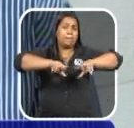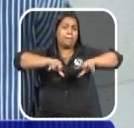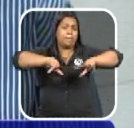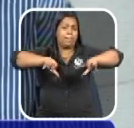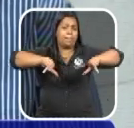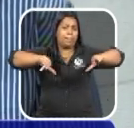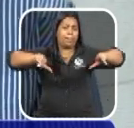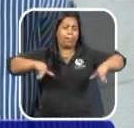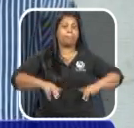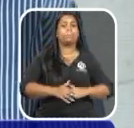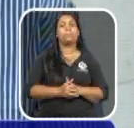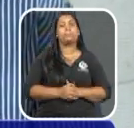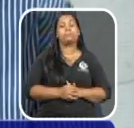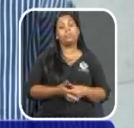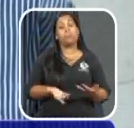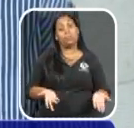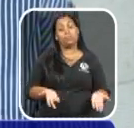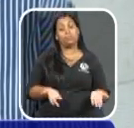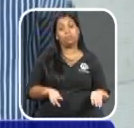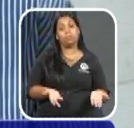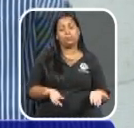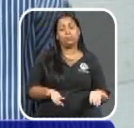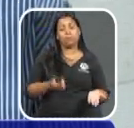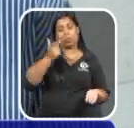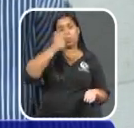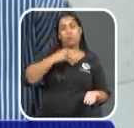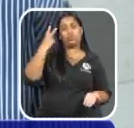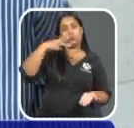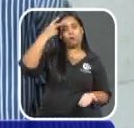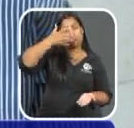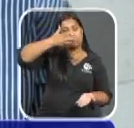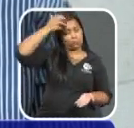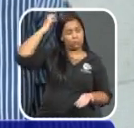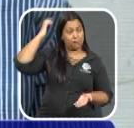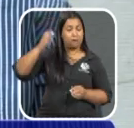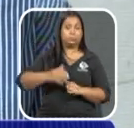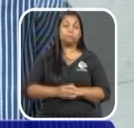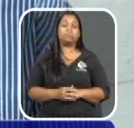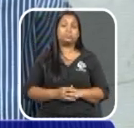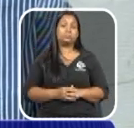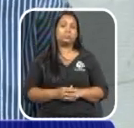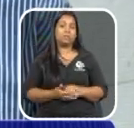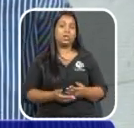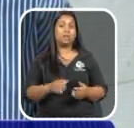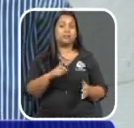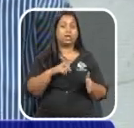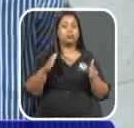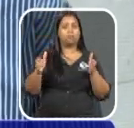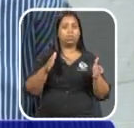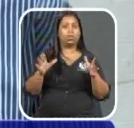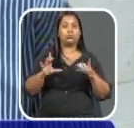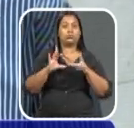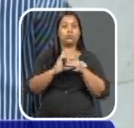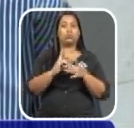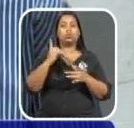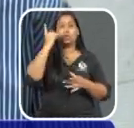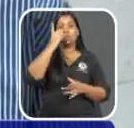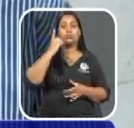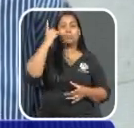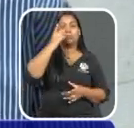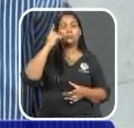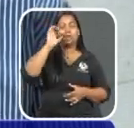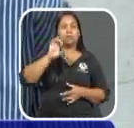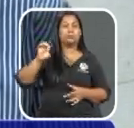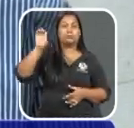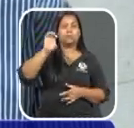segmentos, né? O mandato do vereador Adélio Chaves, ele tem um mandato conjunto com o deputado estadual, que é